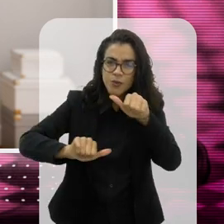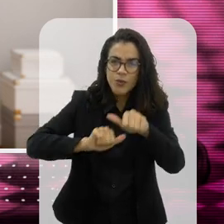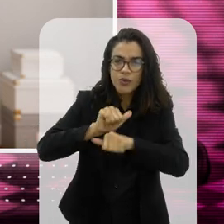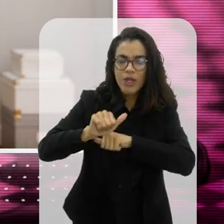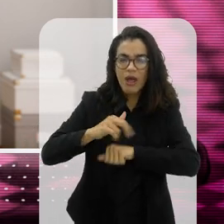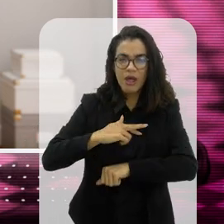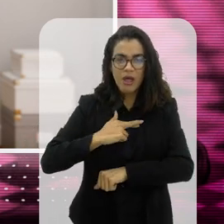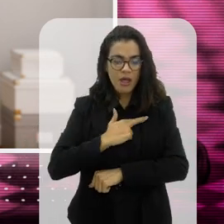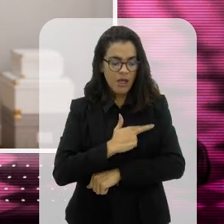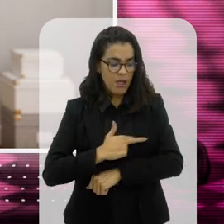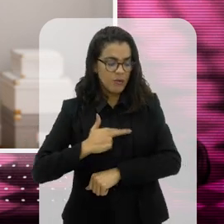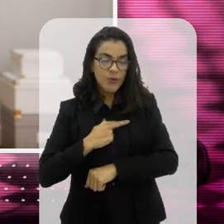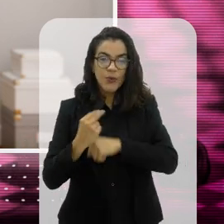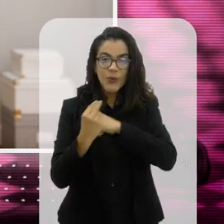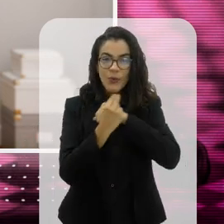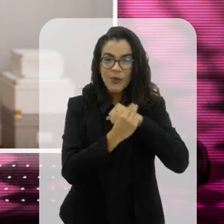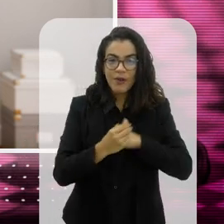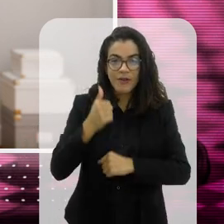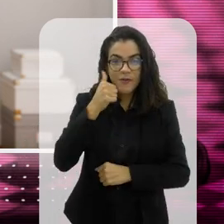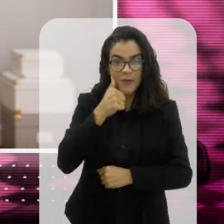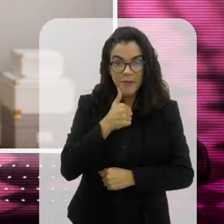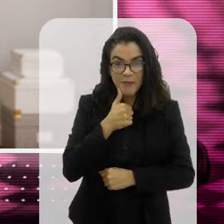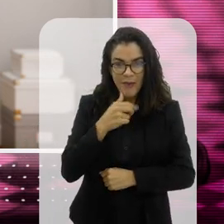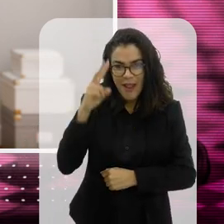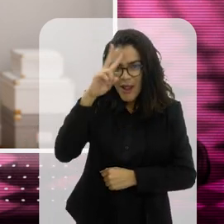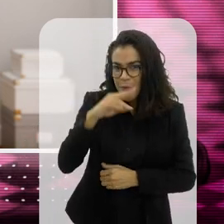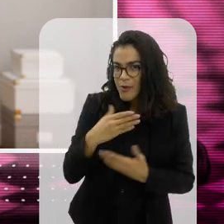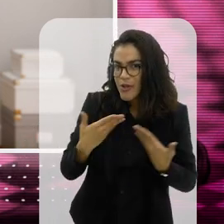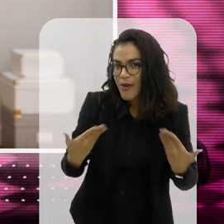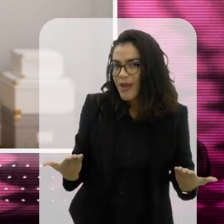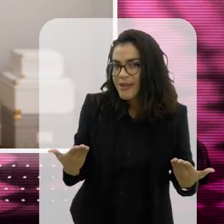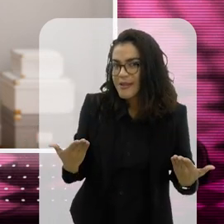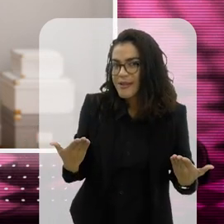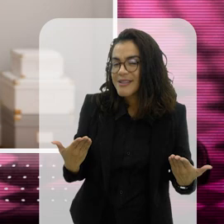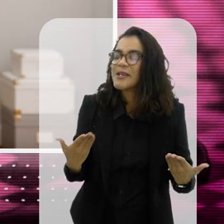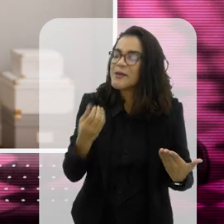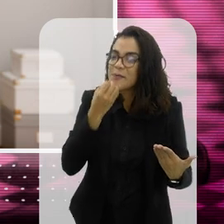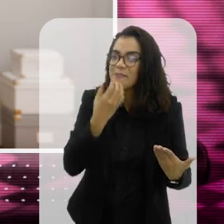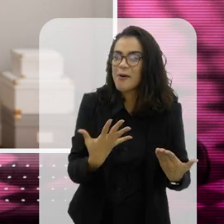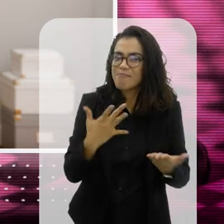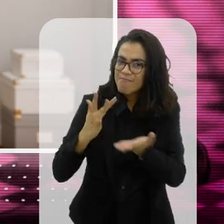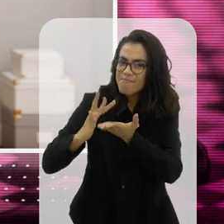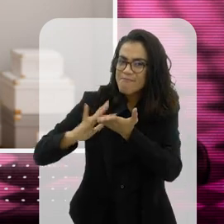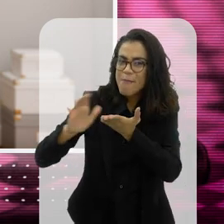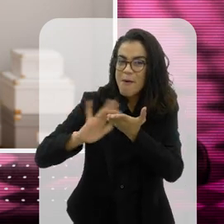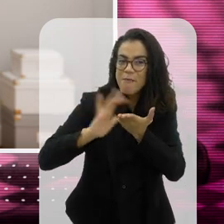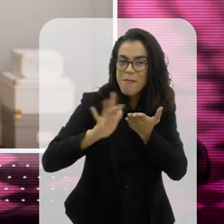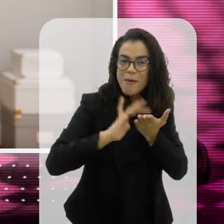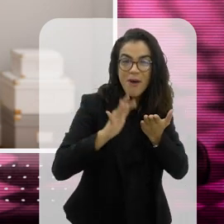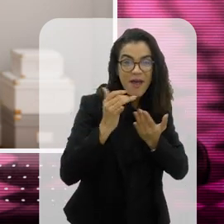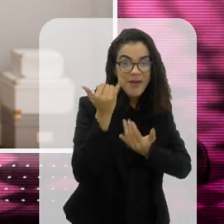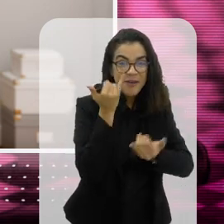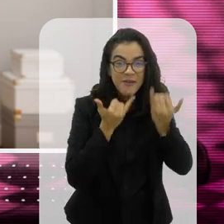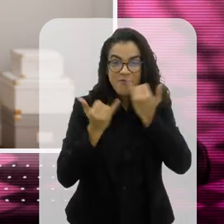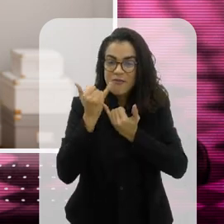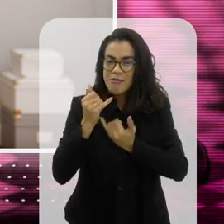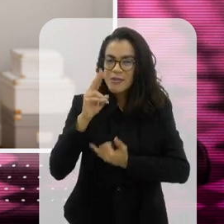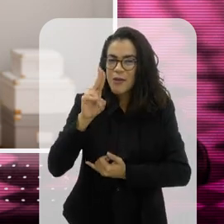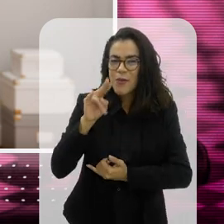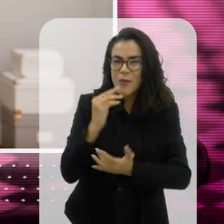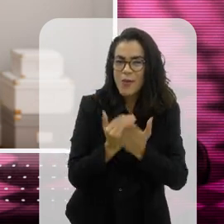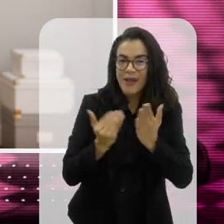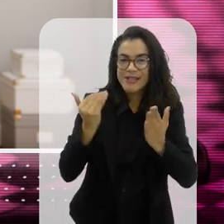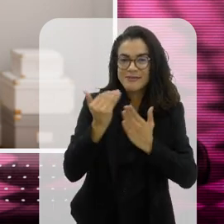buscamos maneiras de mudar a romantização do cuidado feminino. Lembrou de alguém com esse tema? Que bom! Repasse,